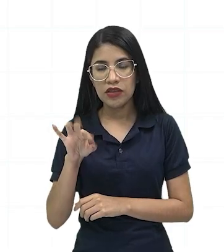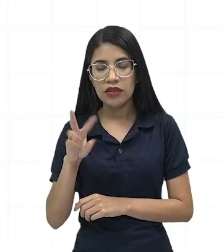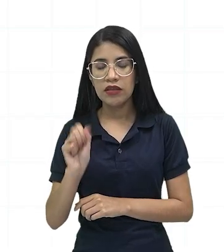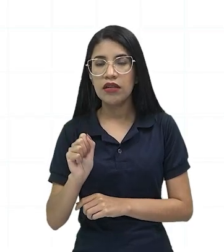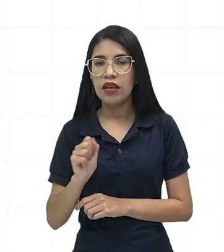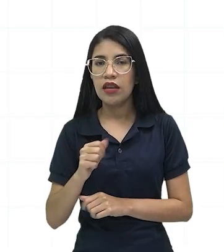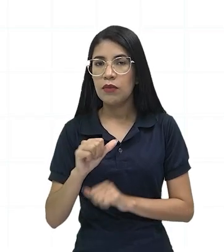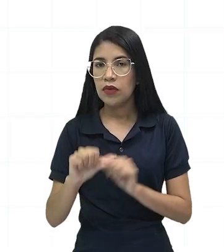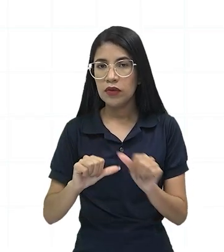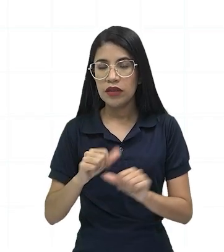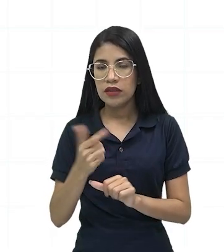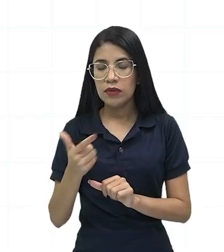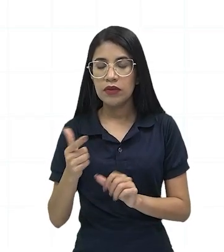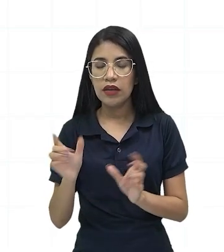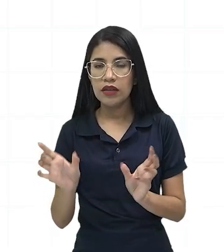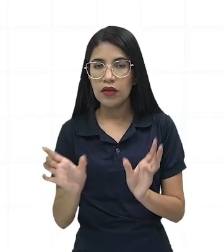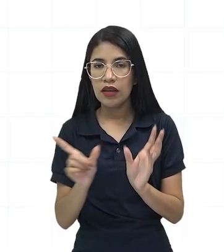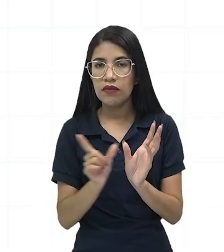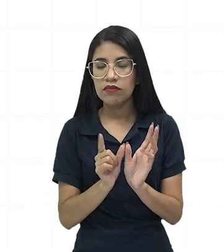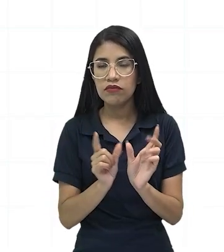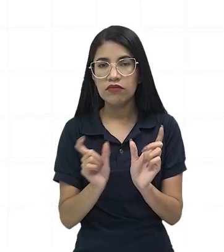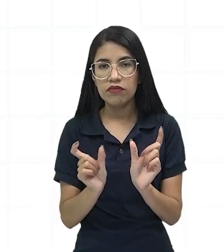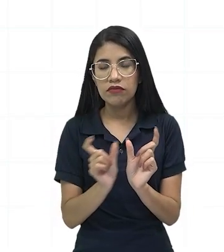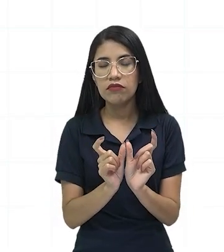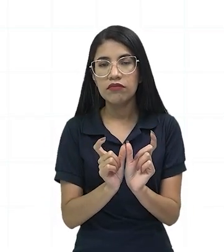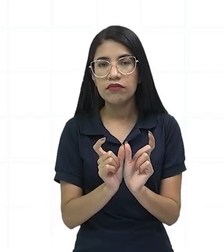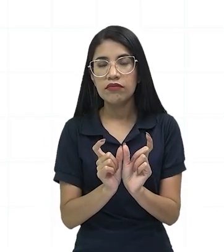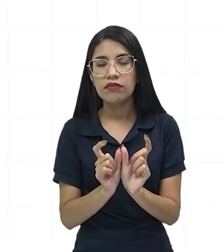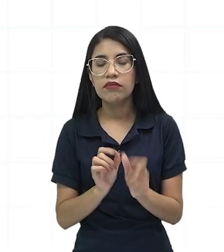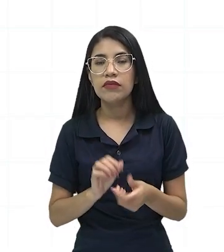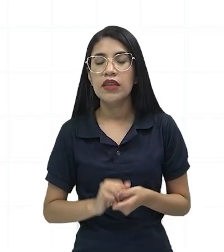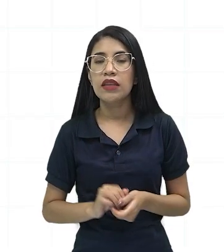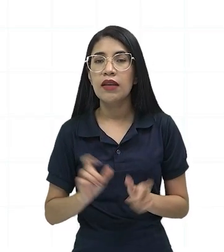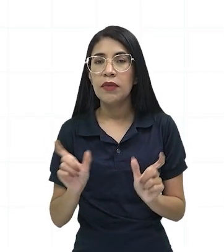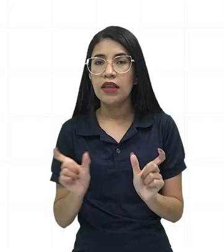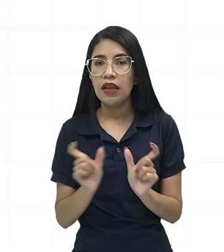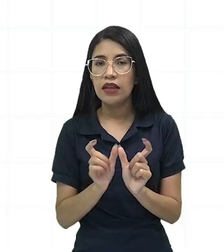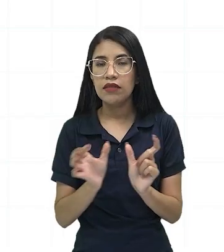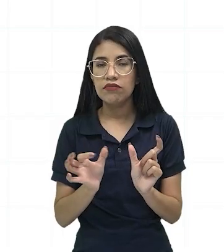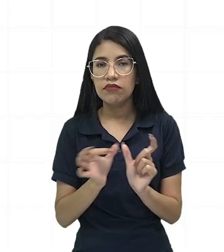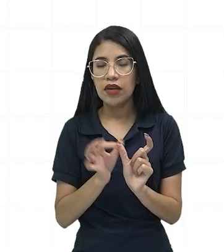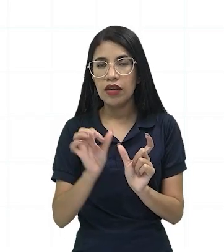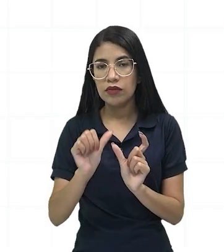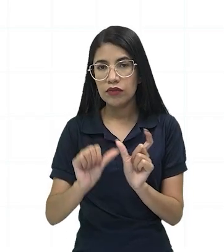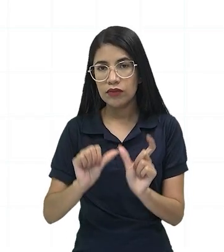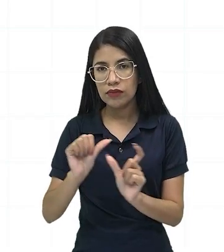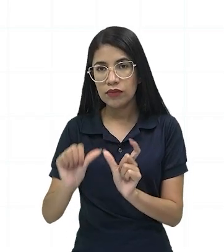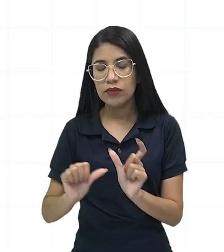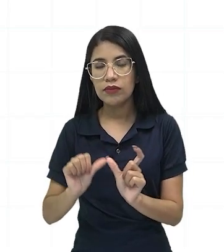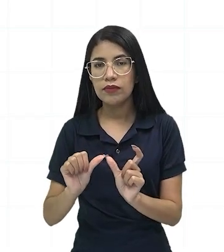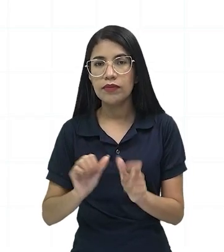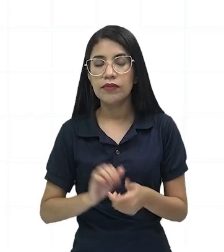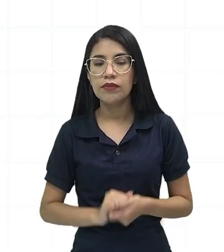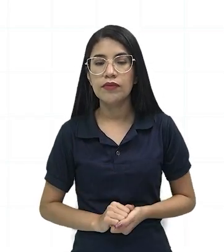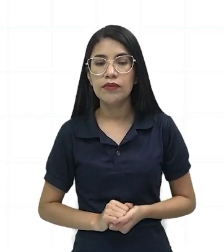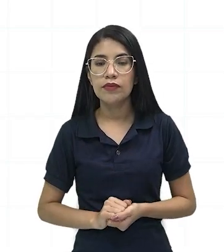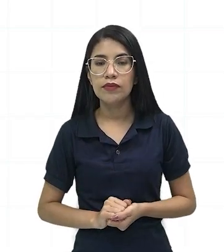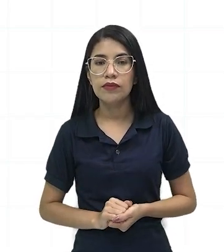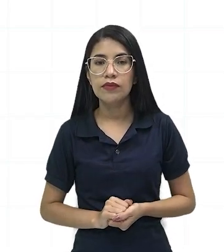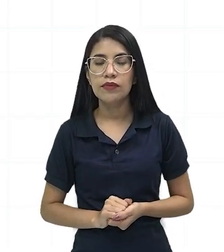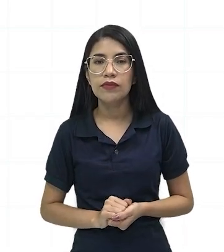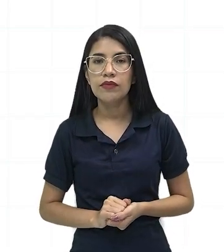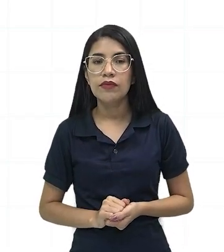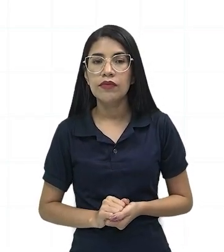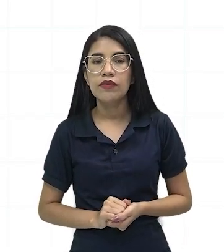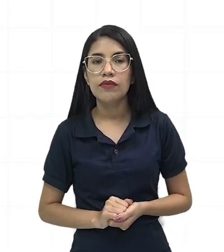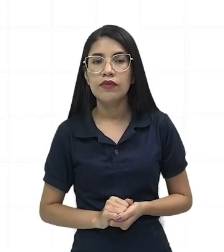radical, e deve ligar o radical às desinências. Geralmente, aí, o radical mais vogal temática vai formar o tema. Na